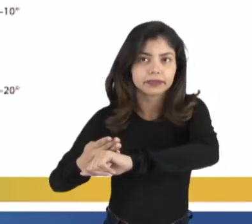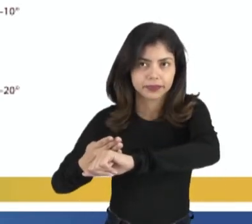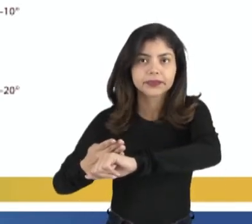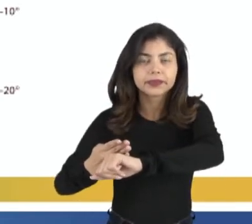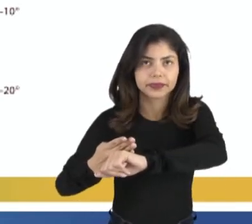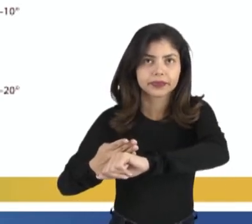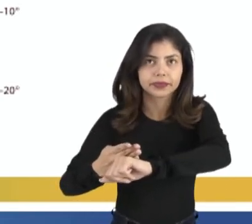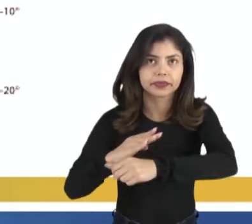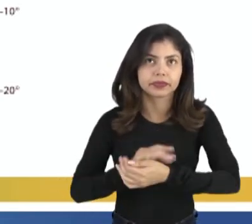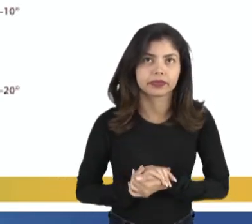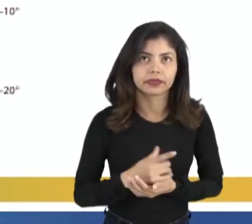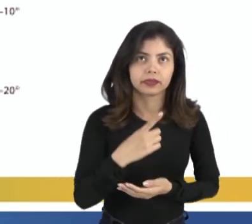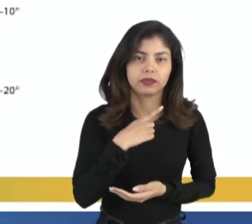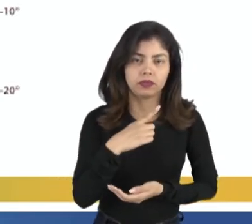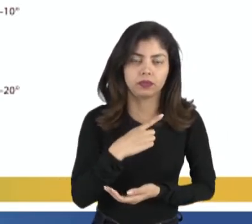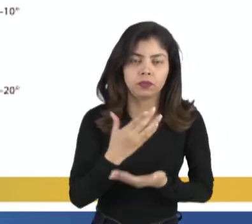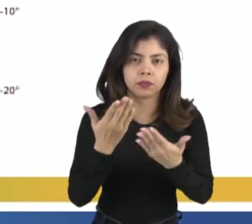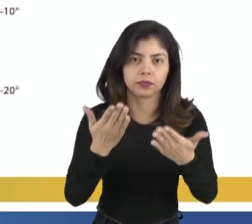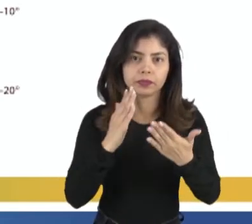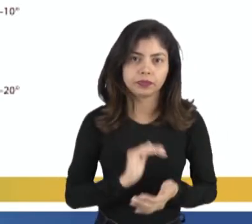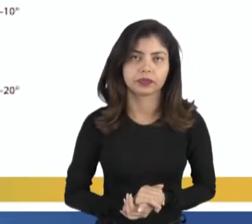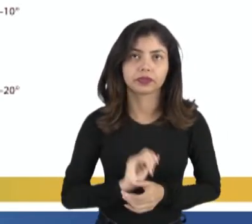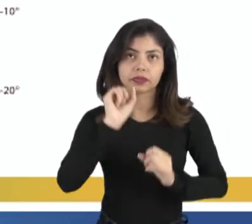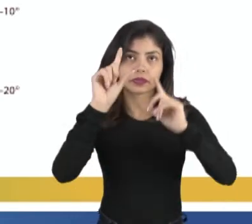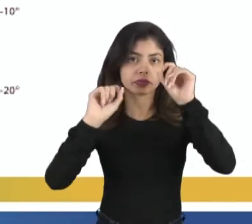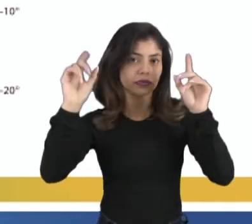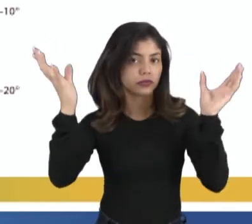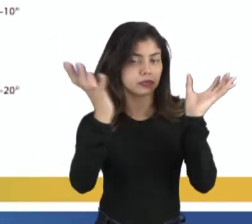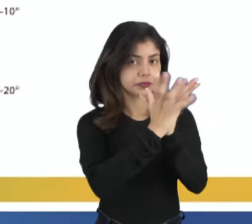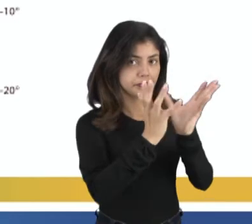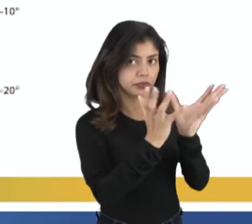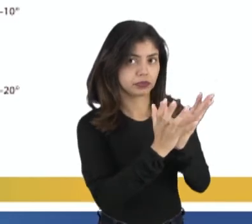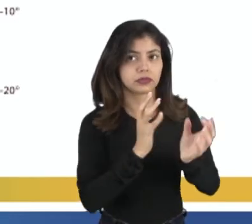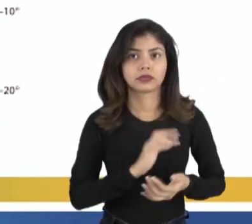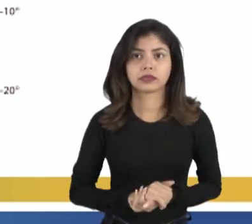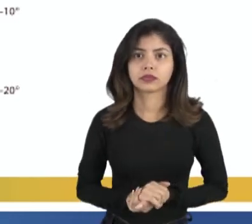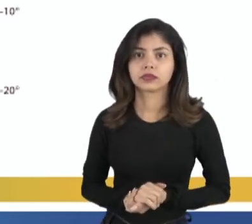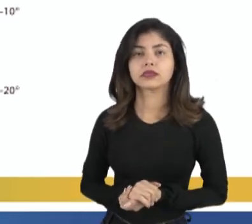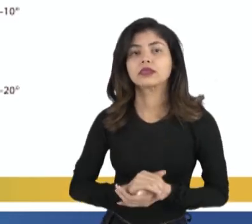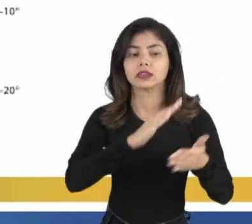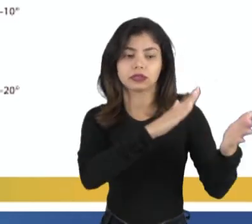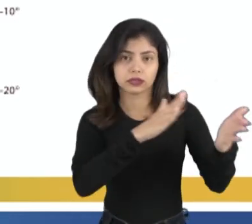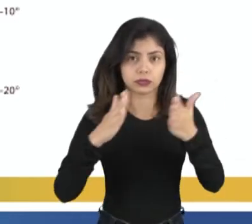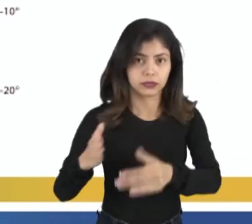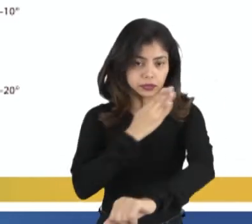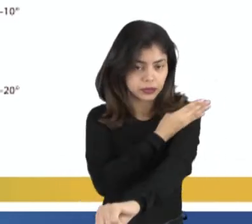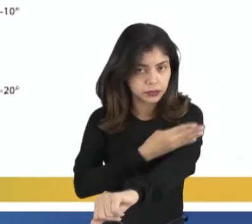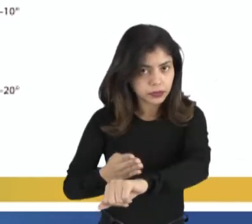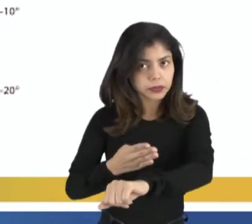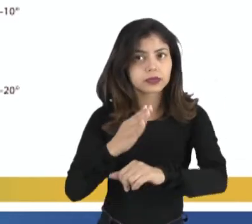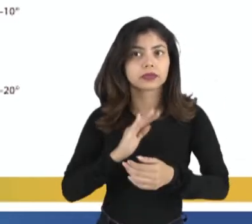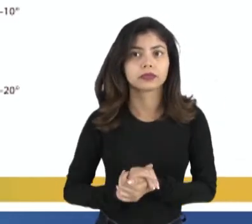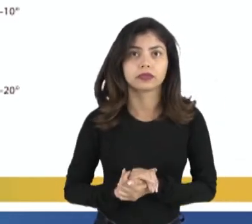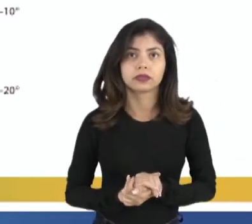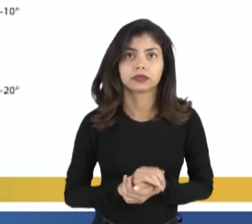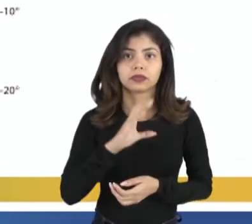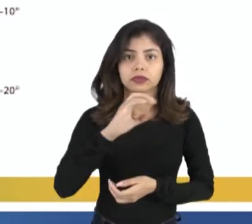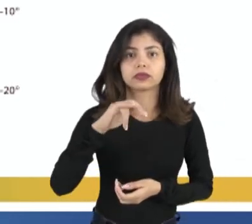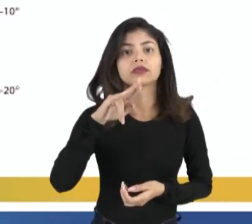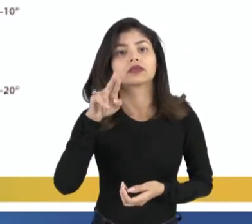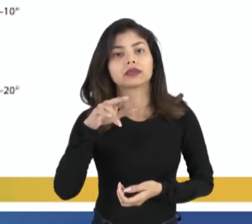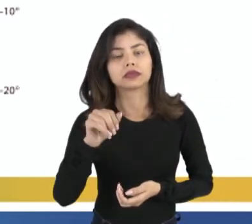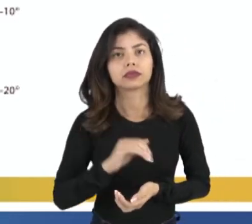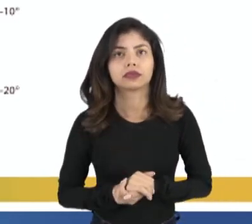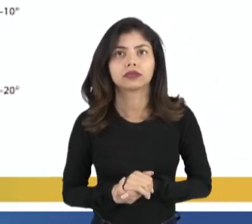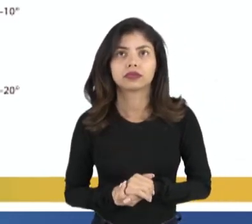aquela região ali que tá as constelações ali de maneira uma parte mais Branca lindo que o cinza